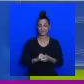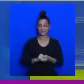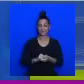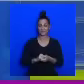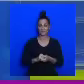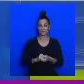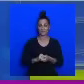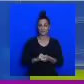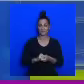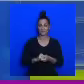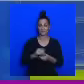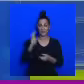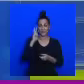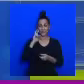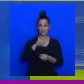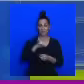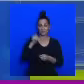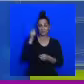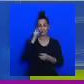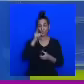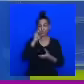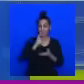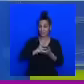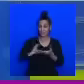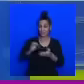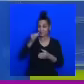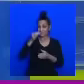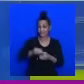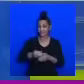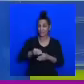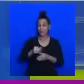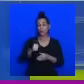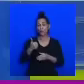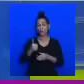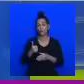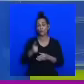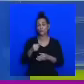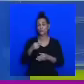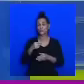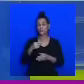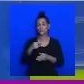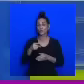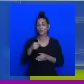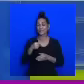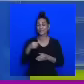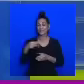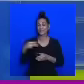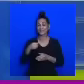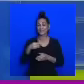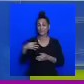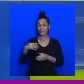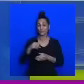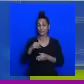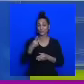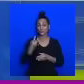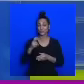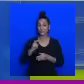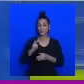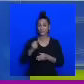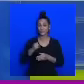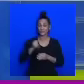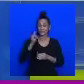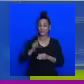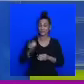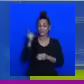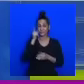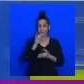03. Lembrando que você ganha acertando 11, 12, 13, 14 ou 15 números. Bola branca, número